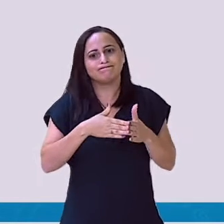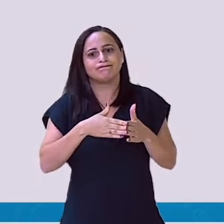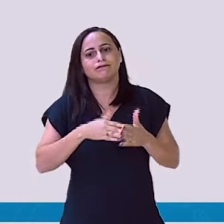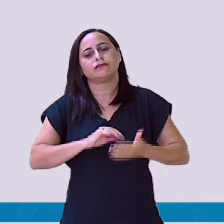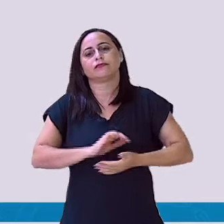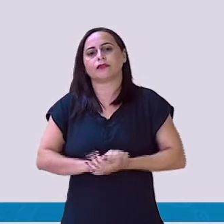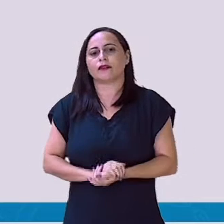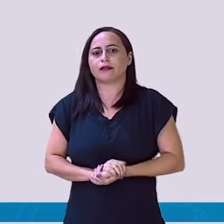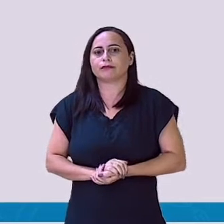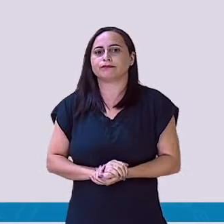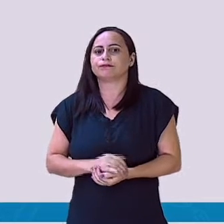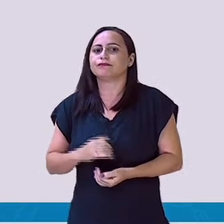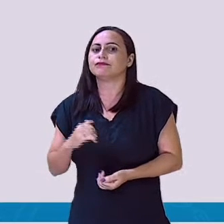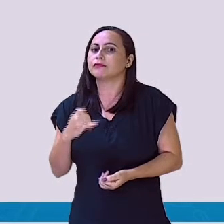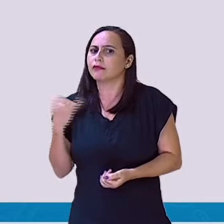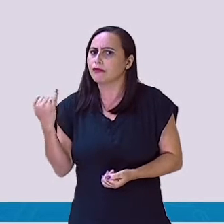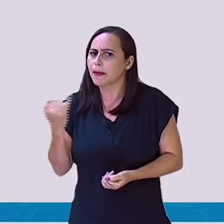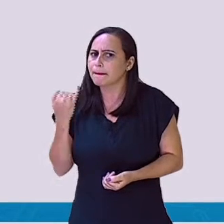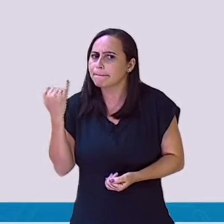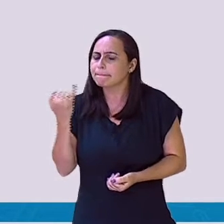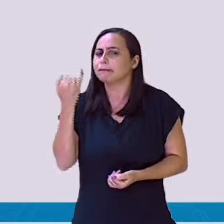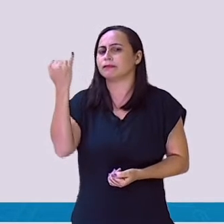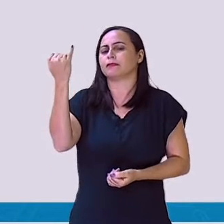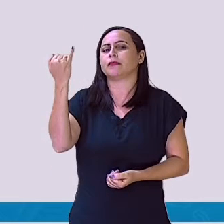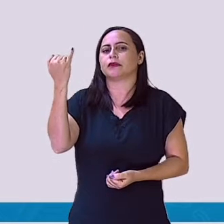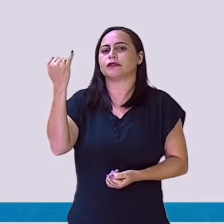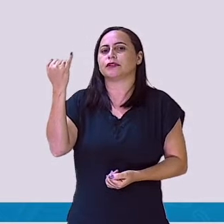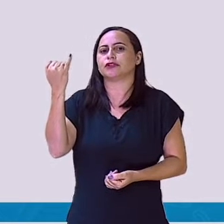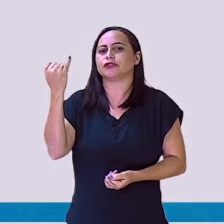Mas isso é importante. Nem por